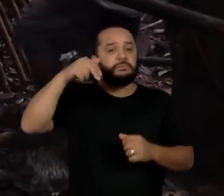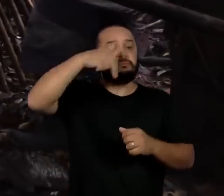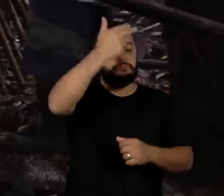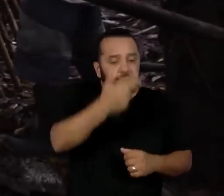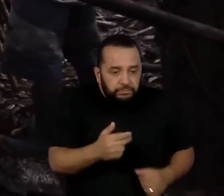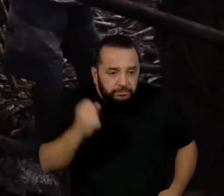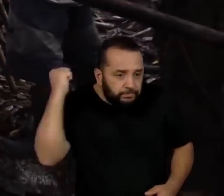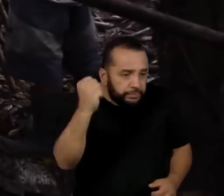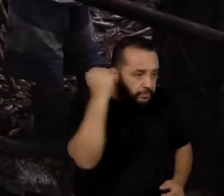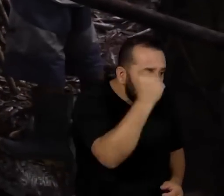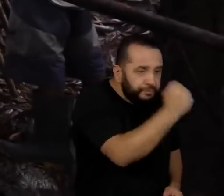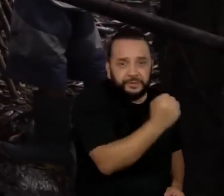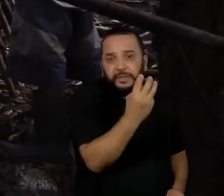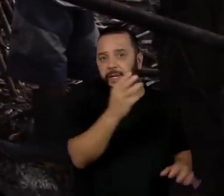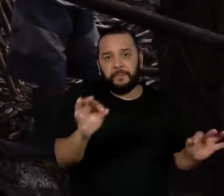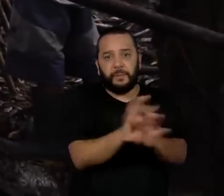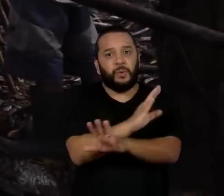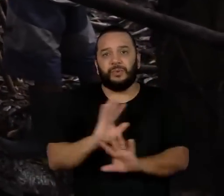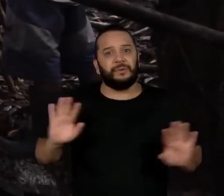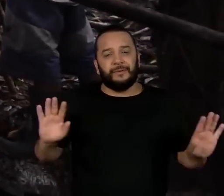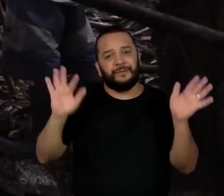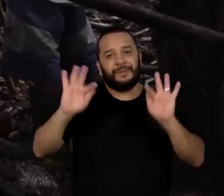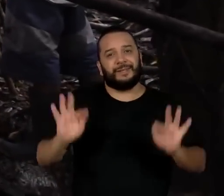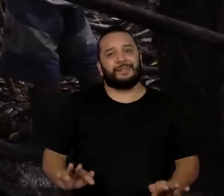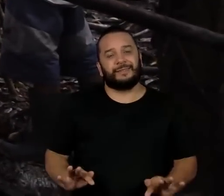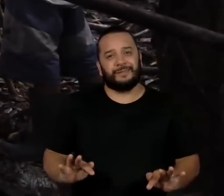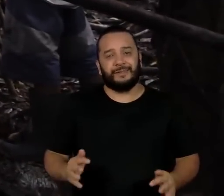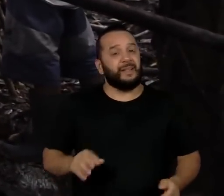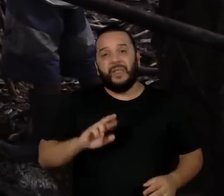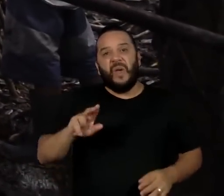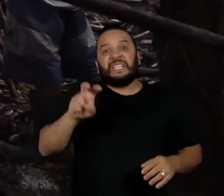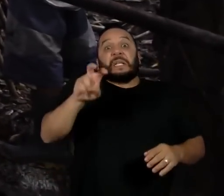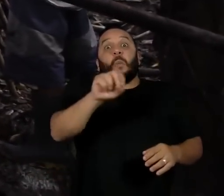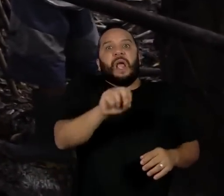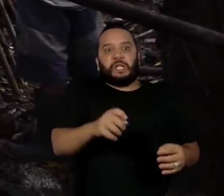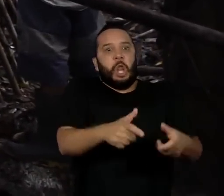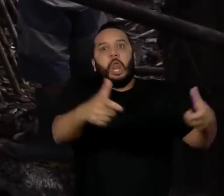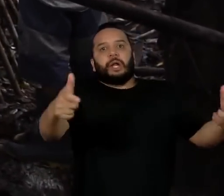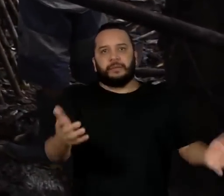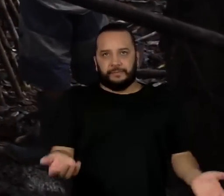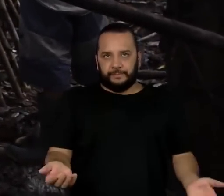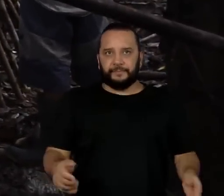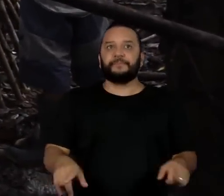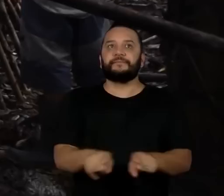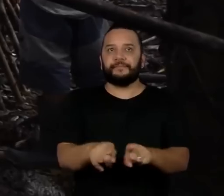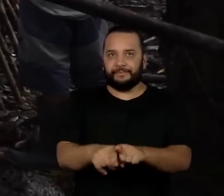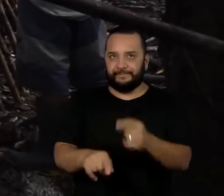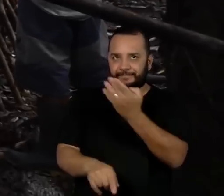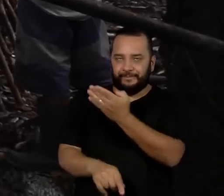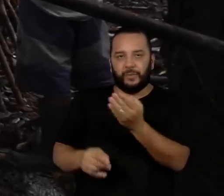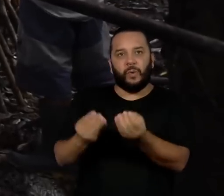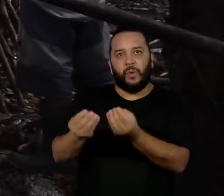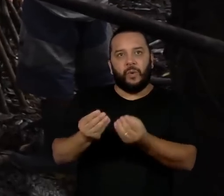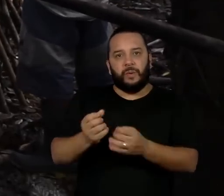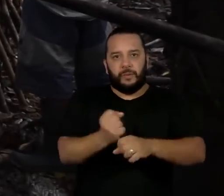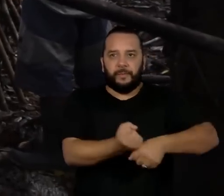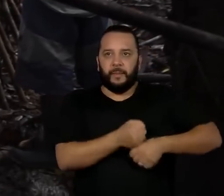porque para mim eles são os verdadeiros donos, entre aspas, desse país.